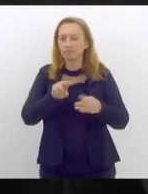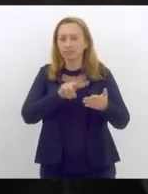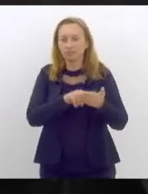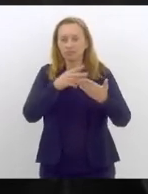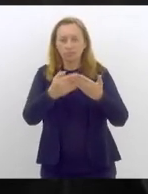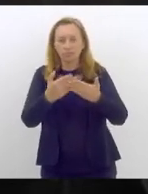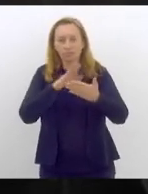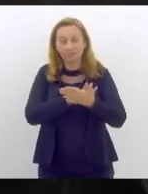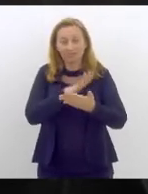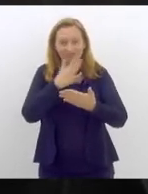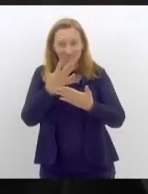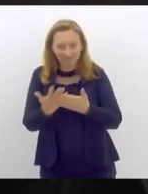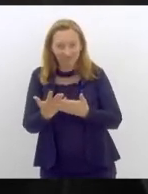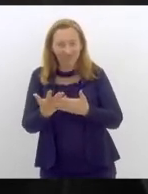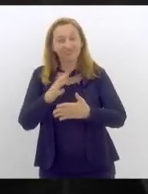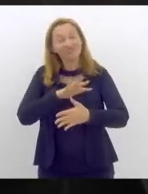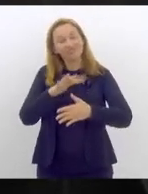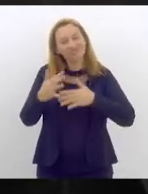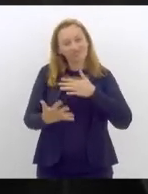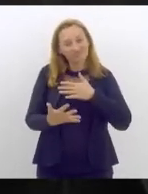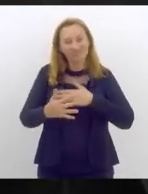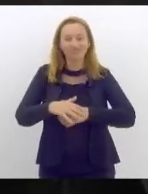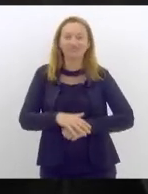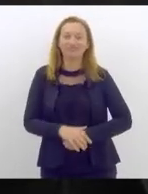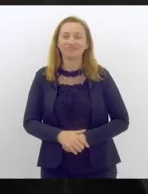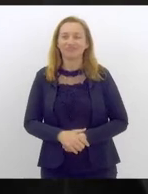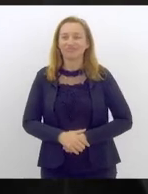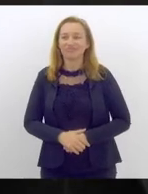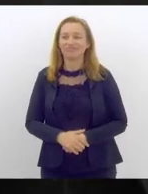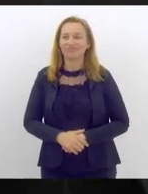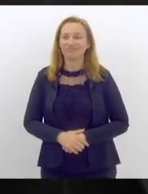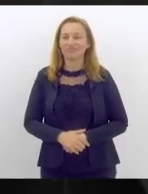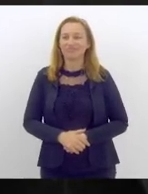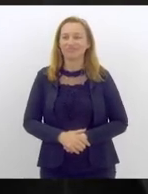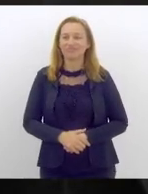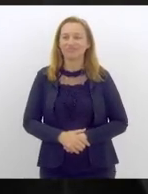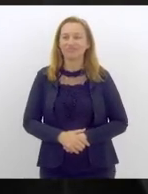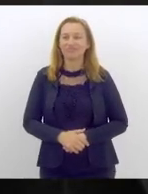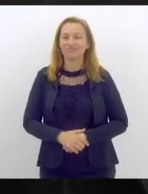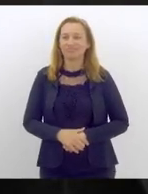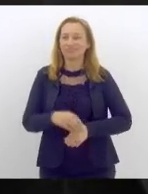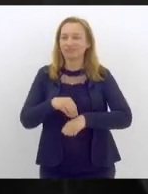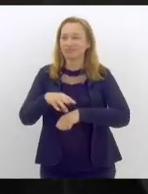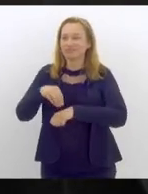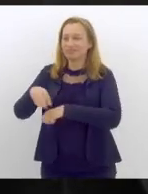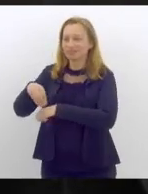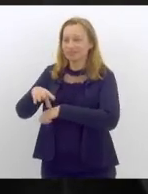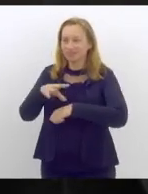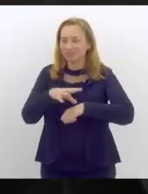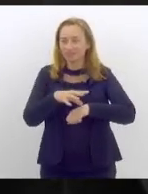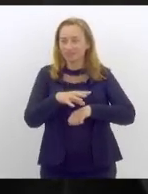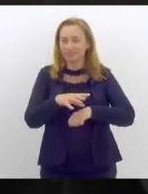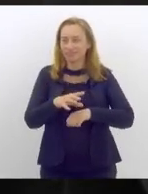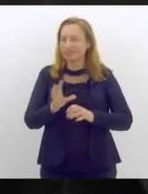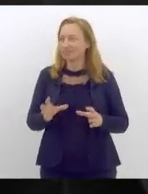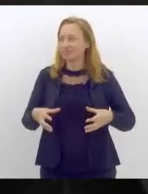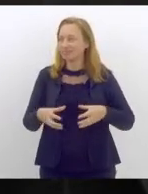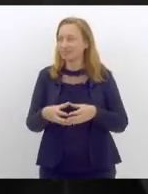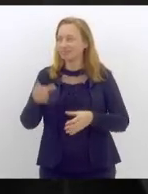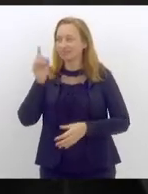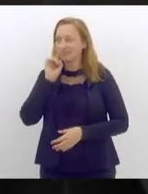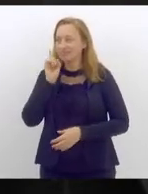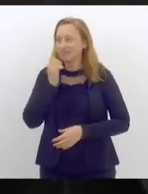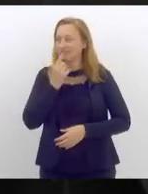intérprete da linguagem de libras que leva a nossa voz aos